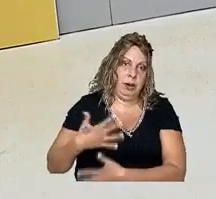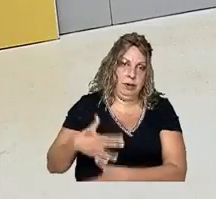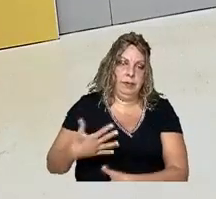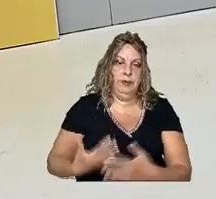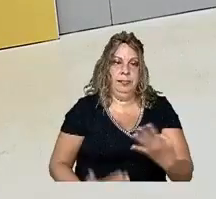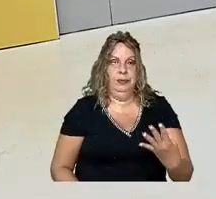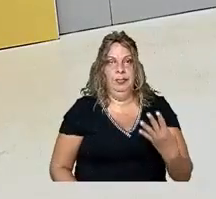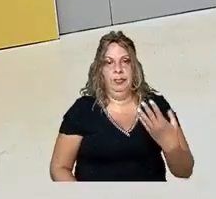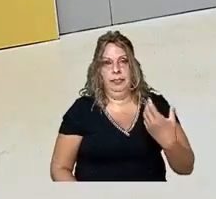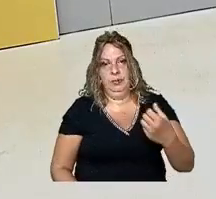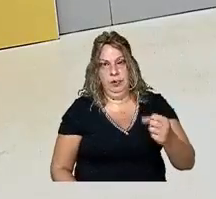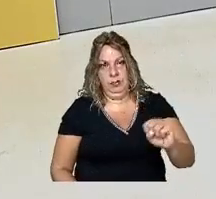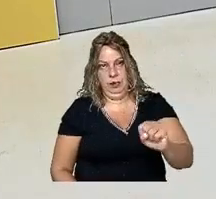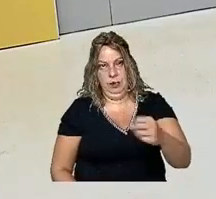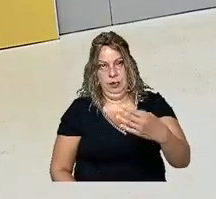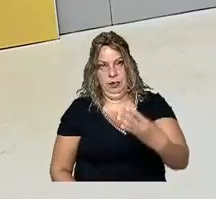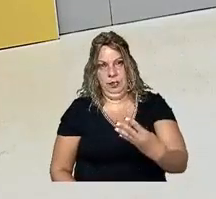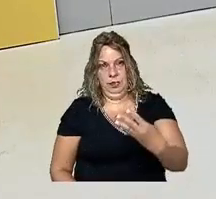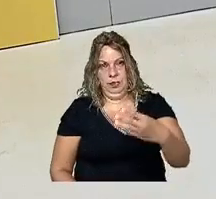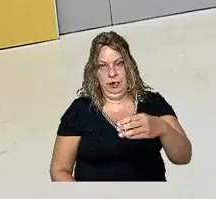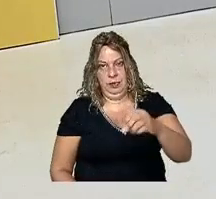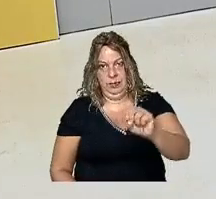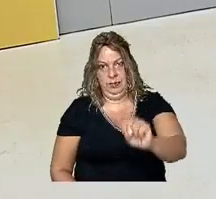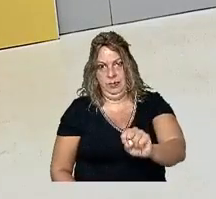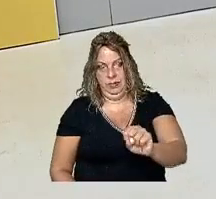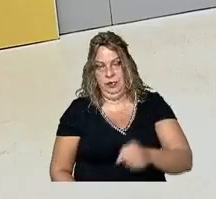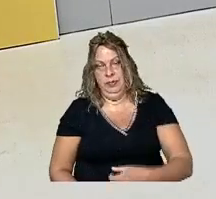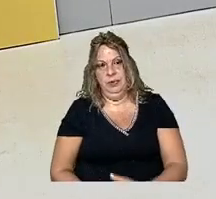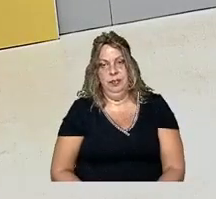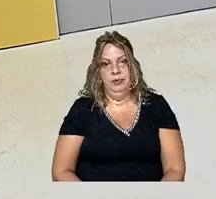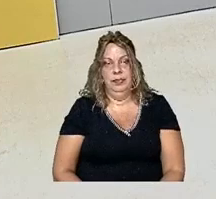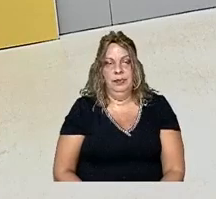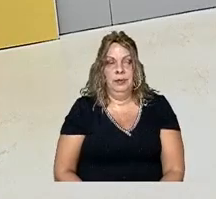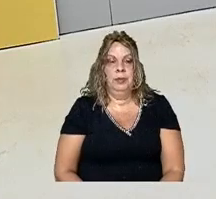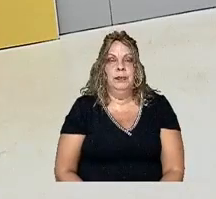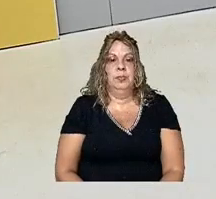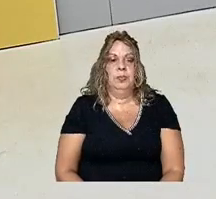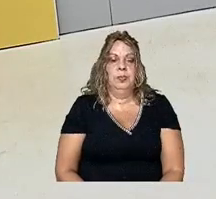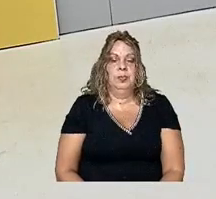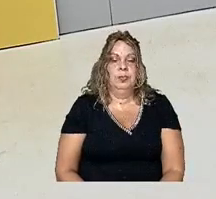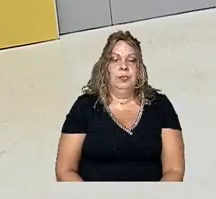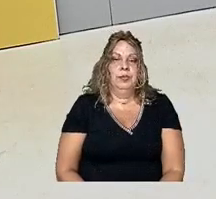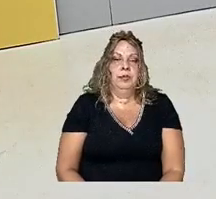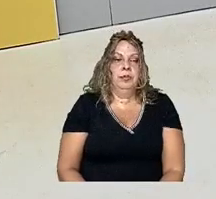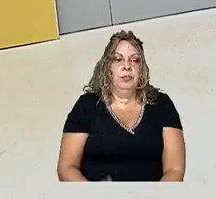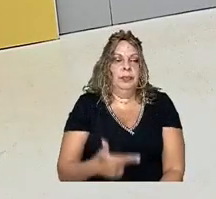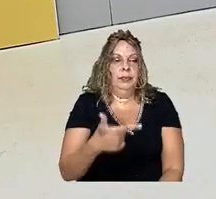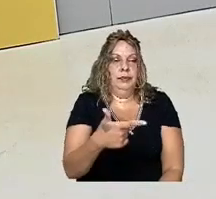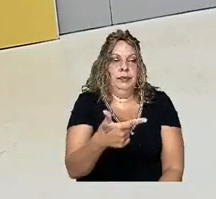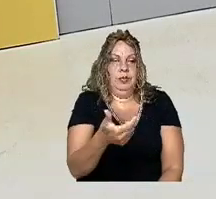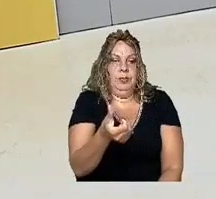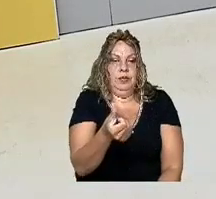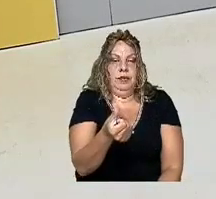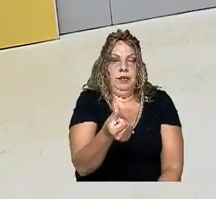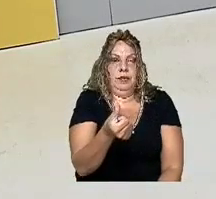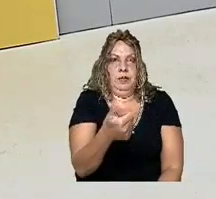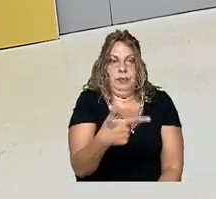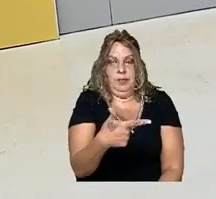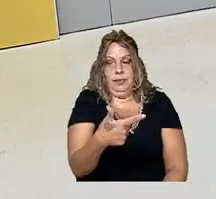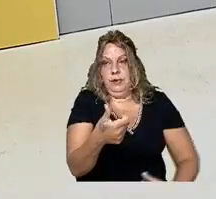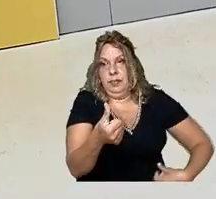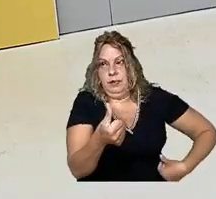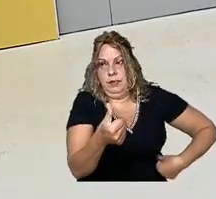48, vai marcando 48, vai lá, porque o 26 já saiu, 26,